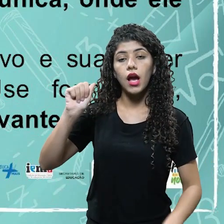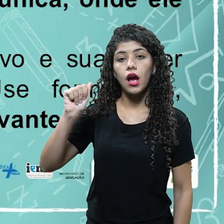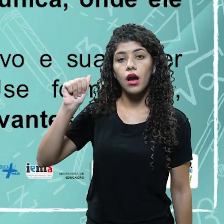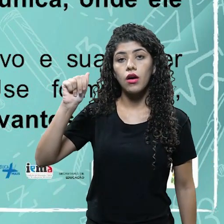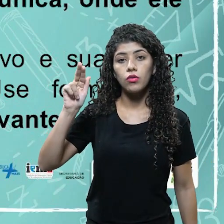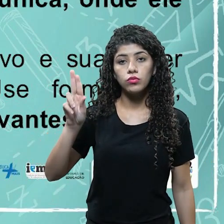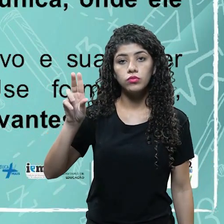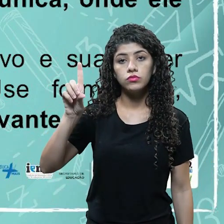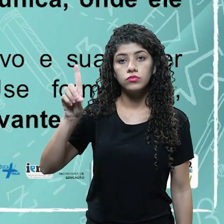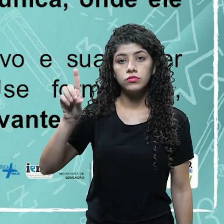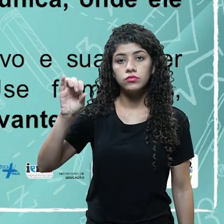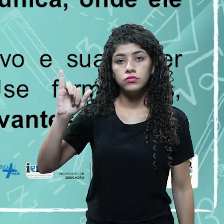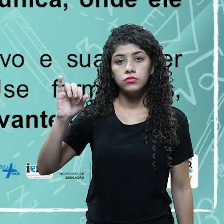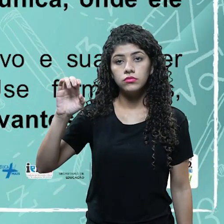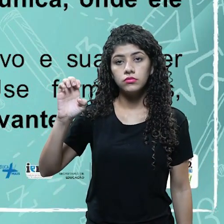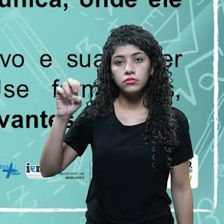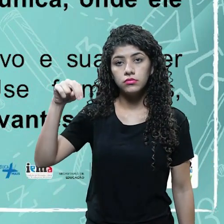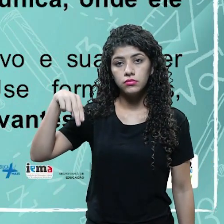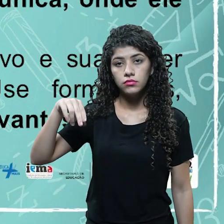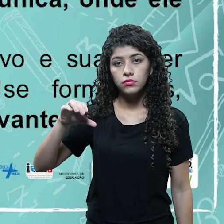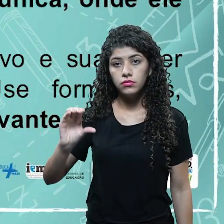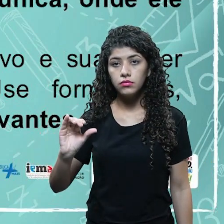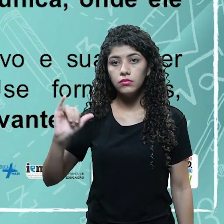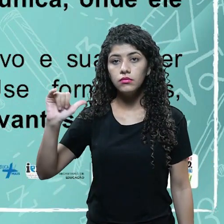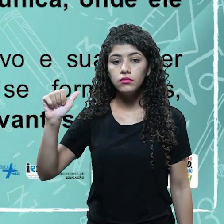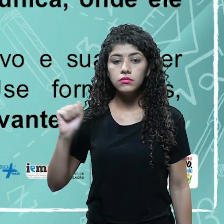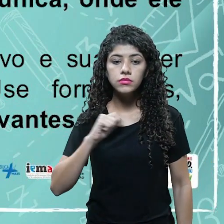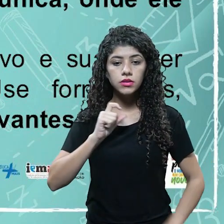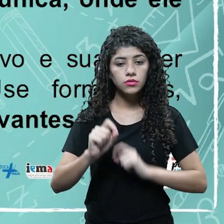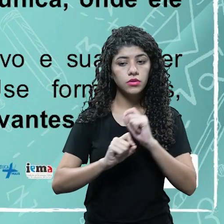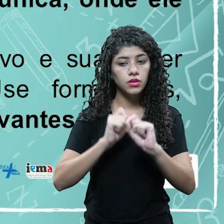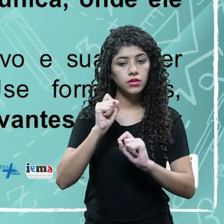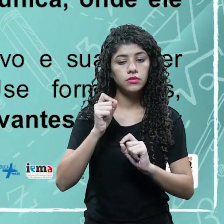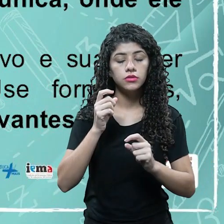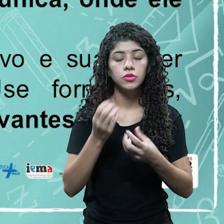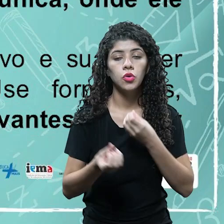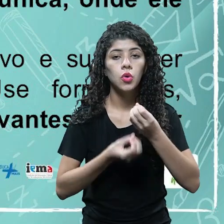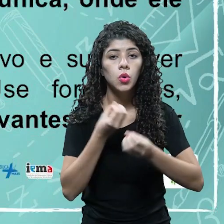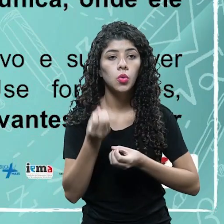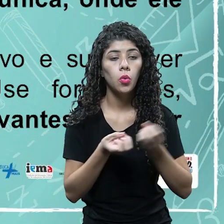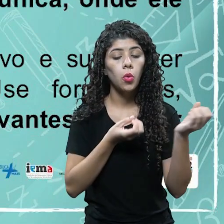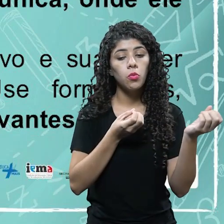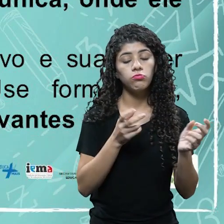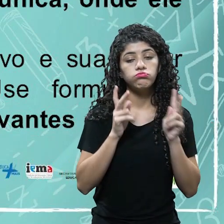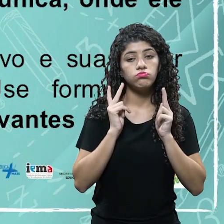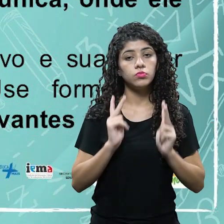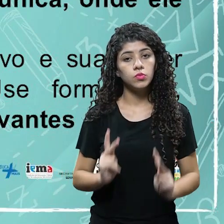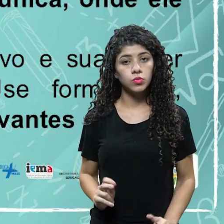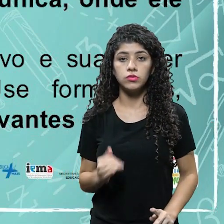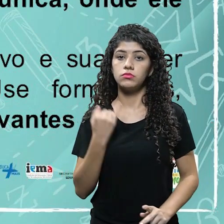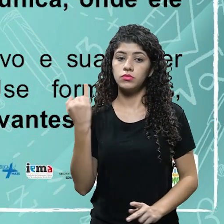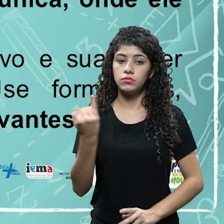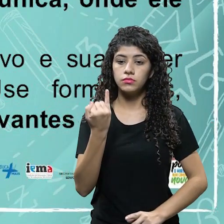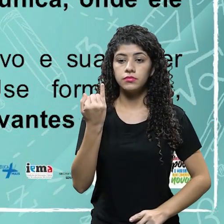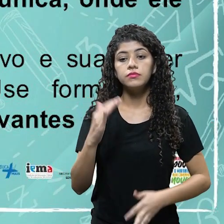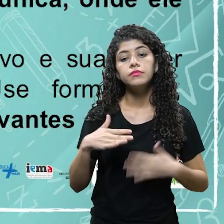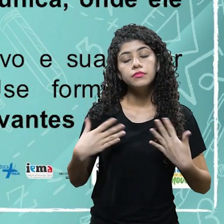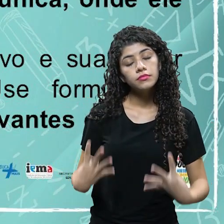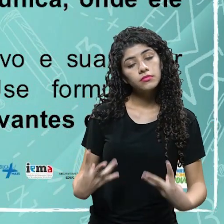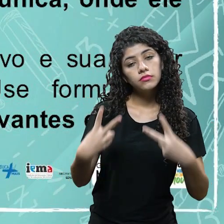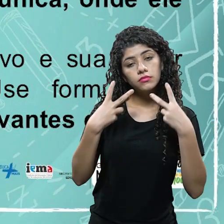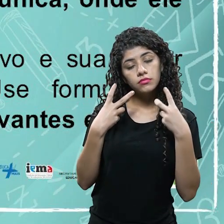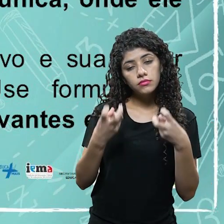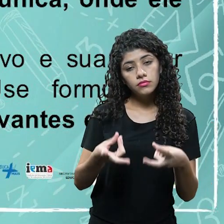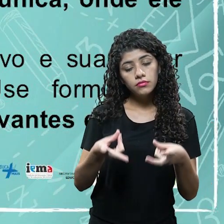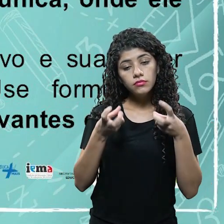Ó? Entender o que a sua audiência deseja e como ela se comporta é importante. Então, observar o que a